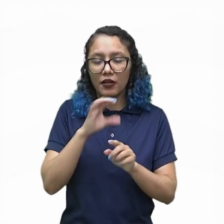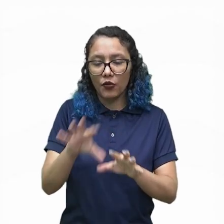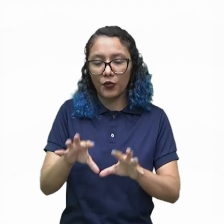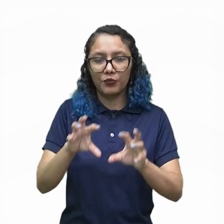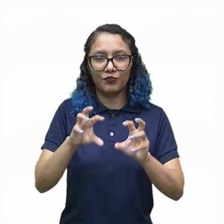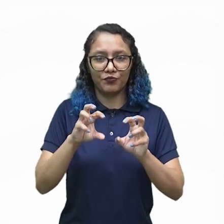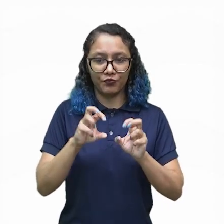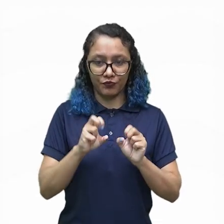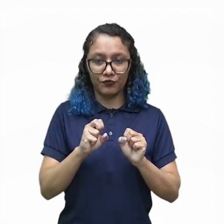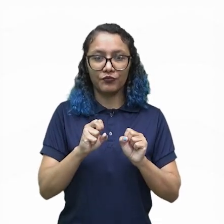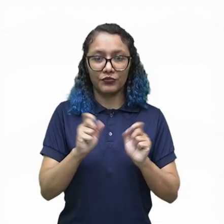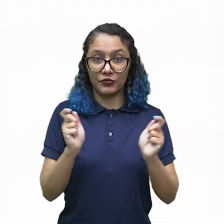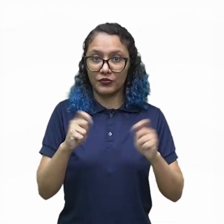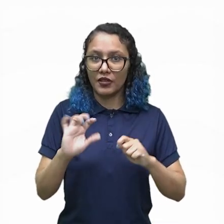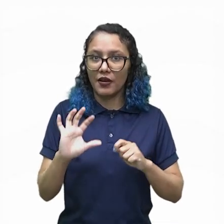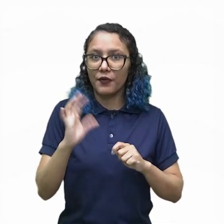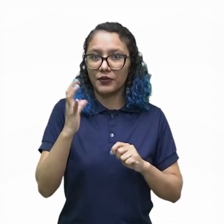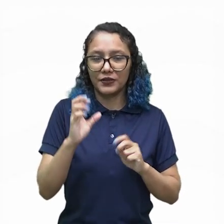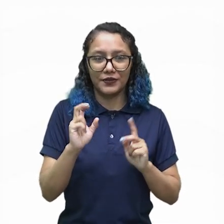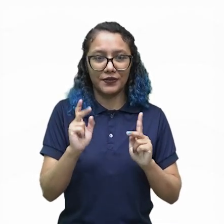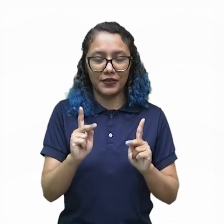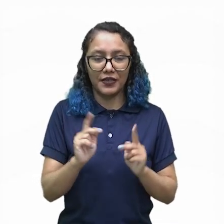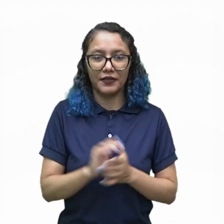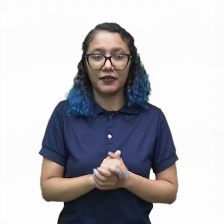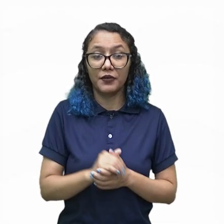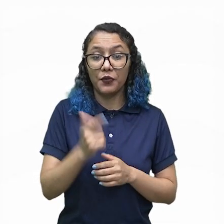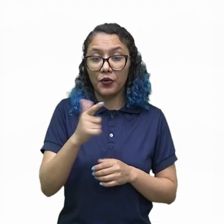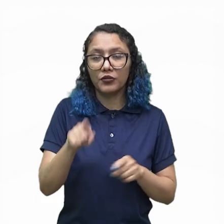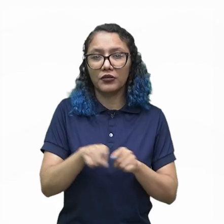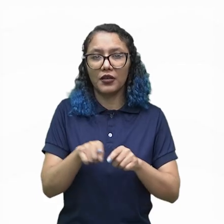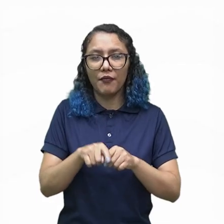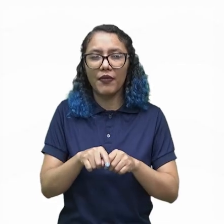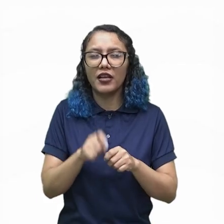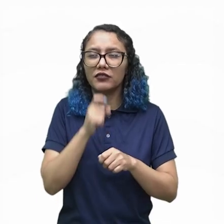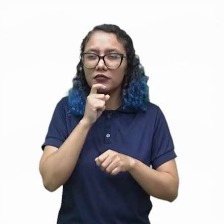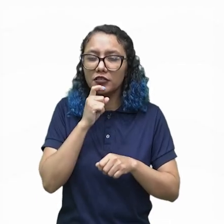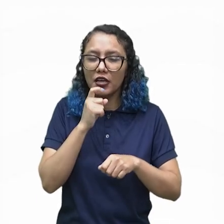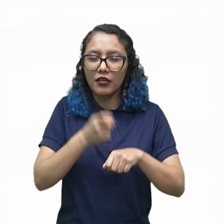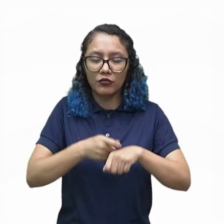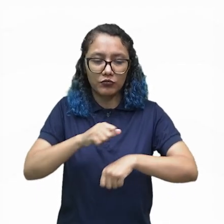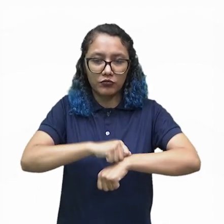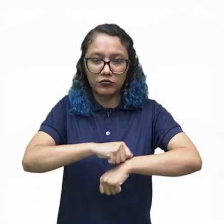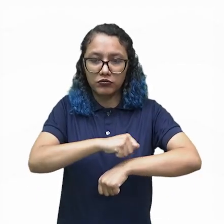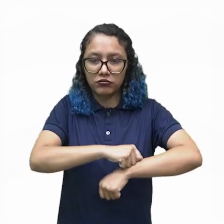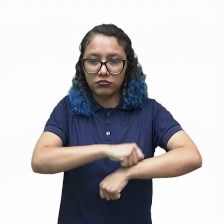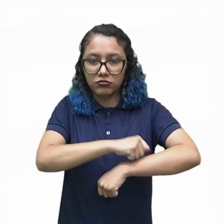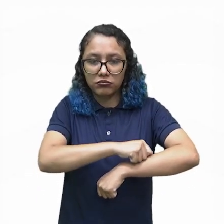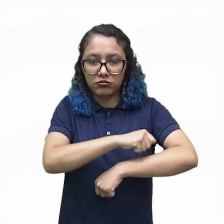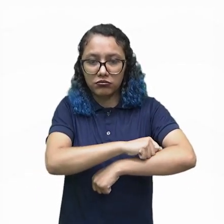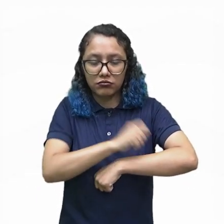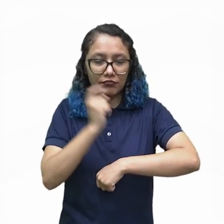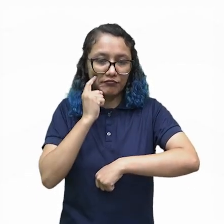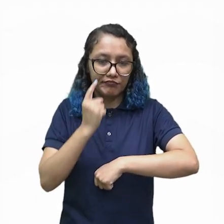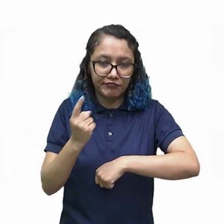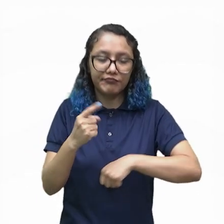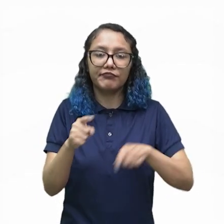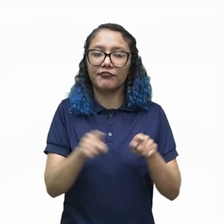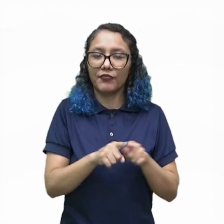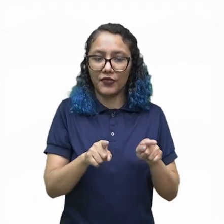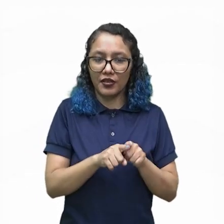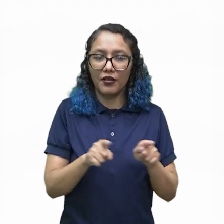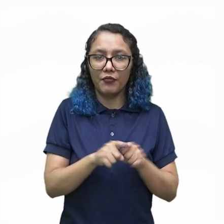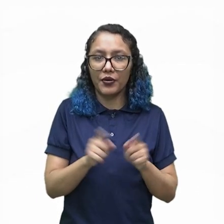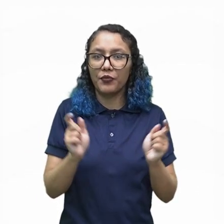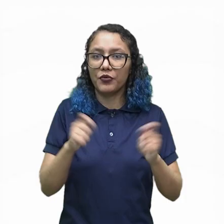do ambiente para acontecer. E ainda a bolsa de gelo instantânea, né, que também é um processo que se dá a partir